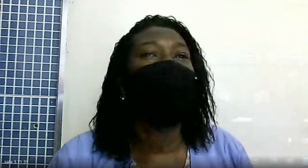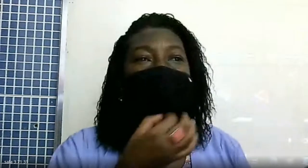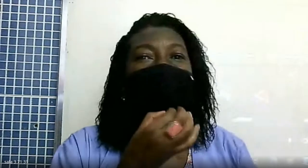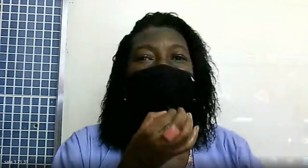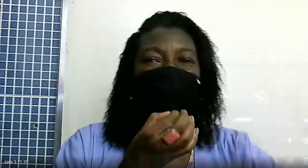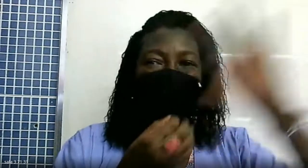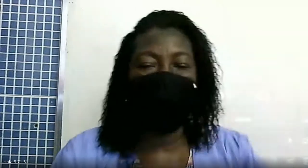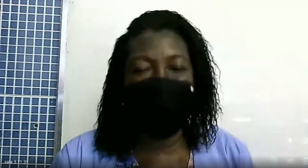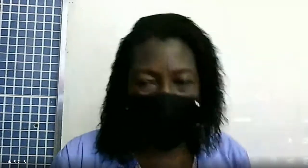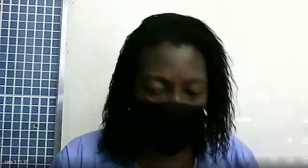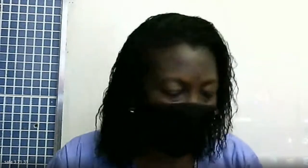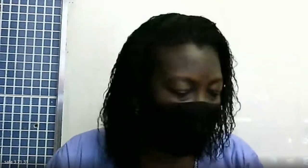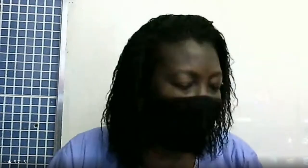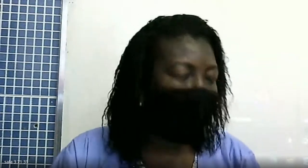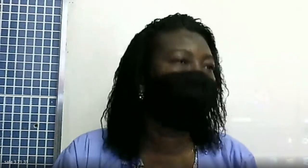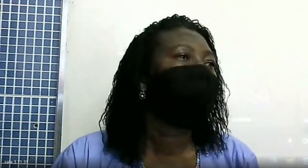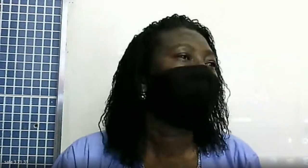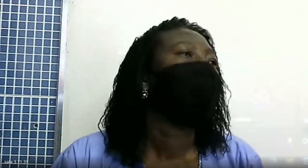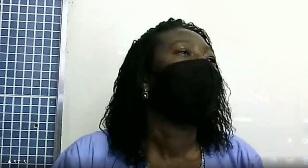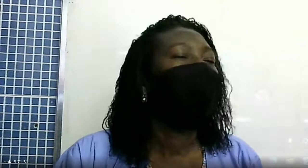né? Artivismo, tá?